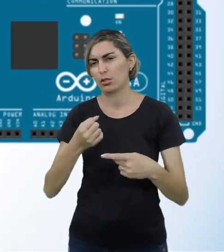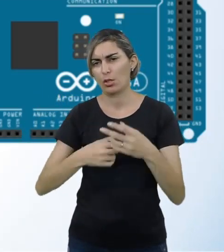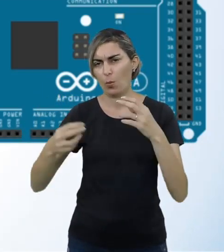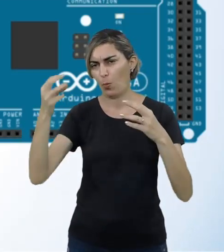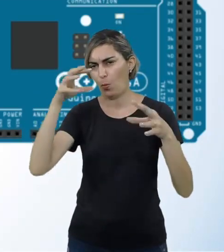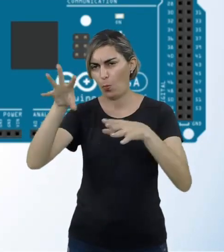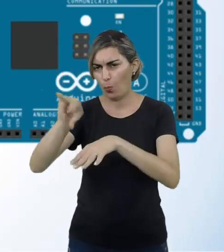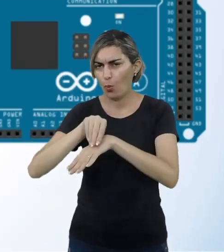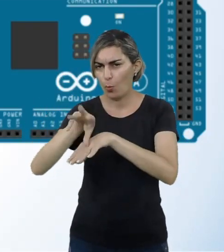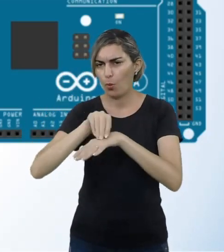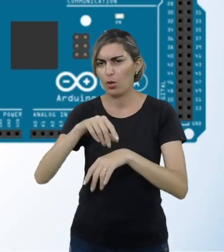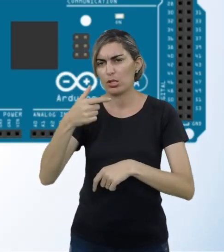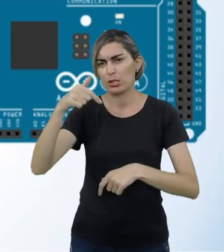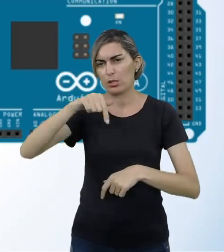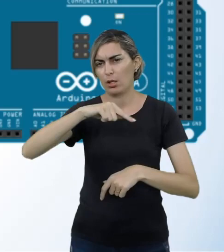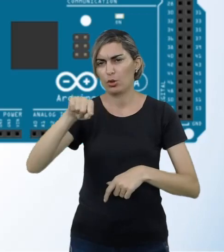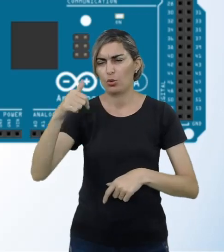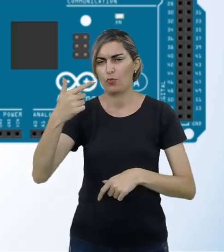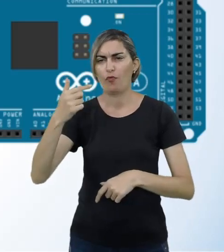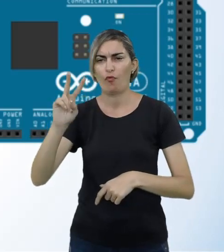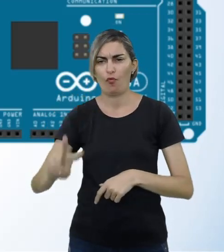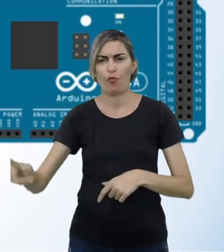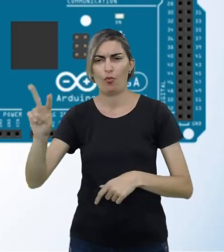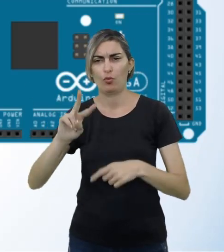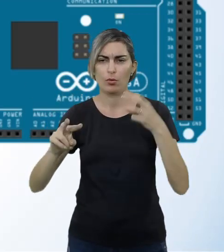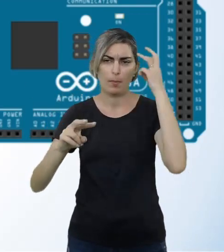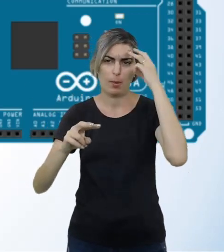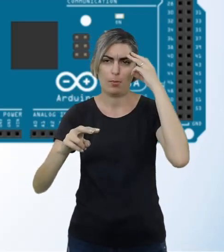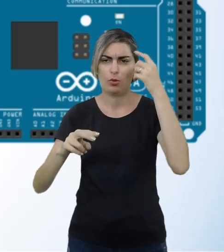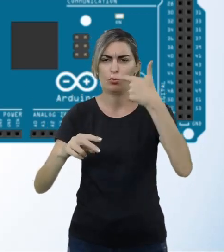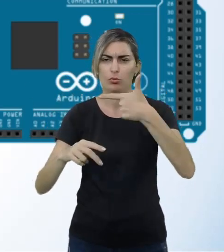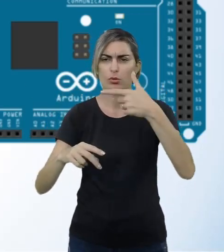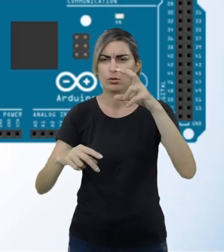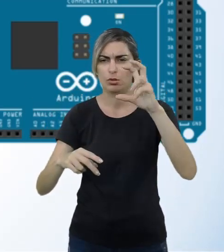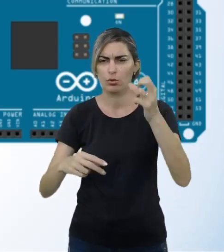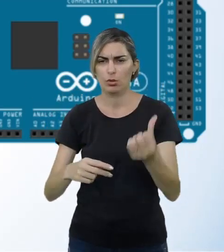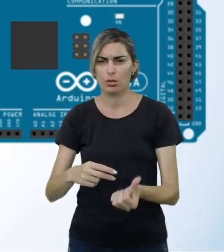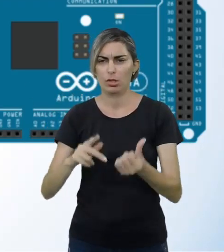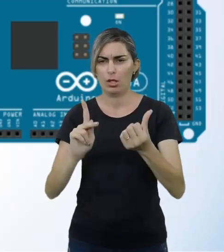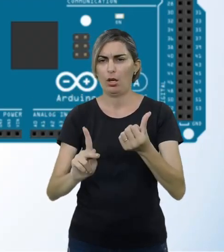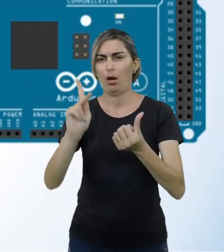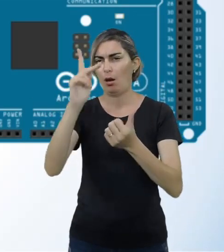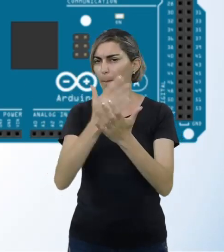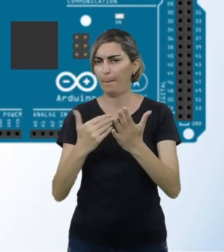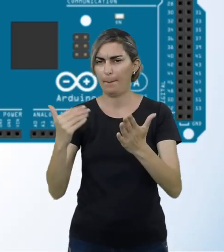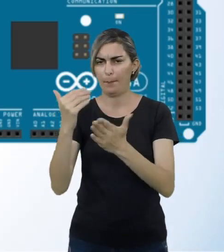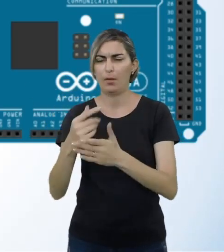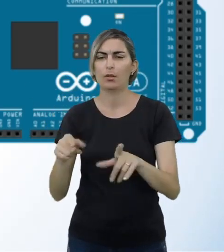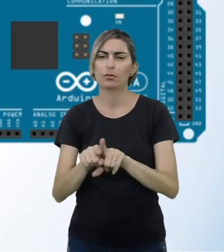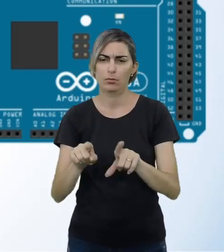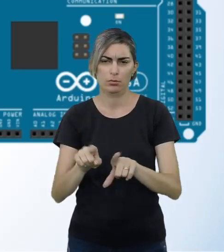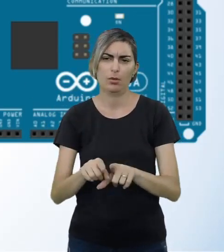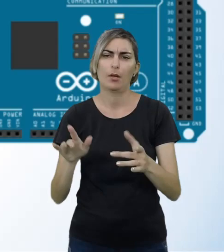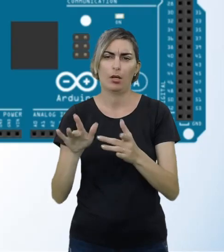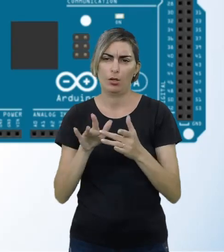alimentação também de 7 a 12 volts quando conectada em fonte, uma memória de 256K, então memória bem maior, e também possui conexão